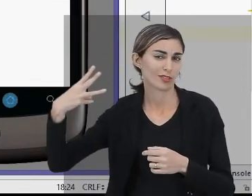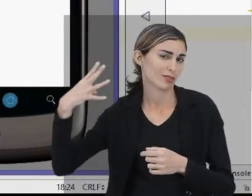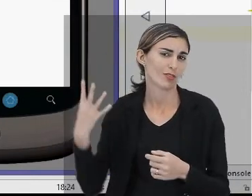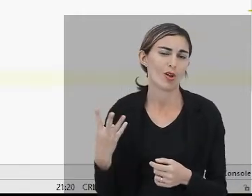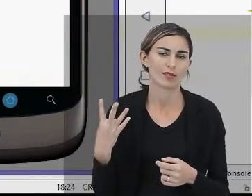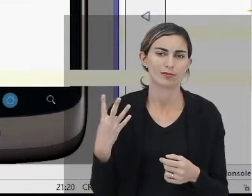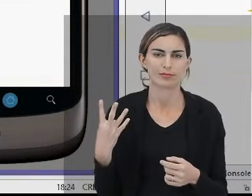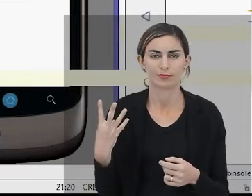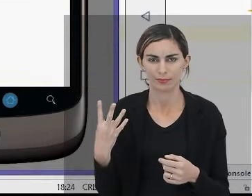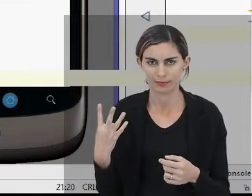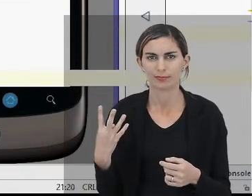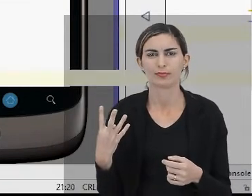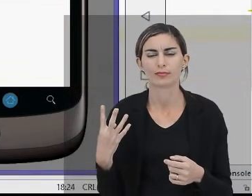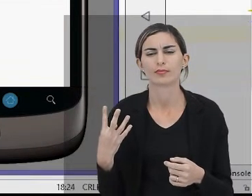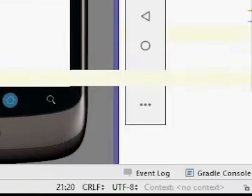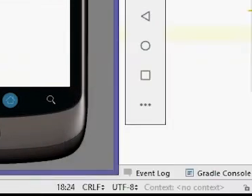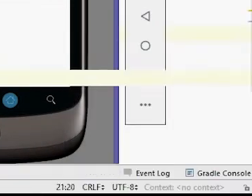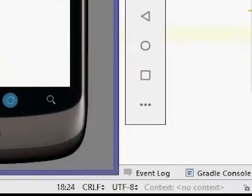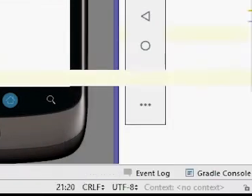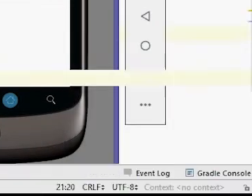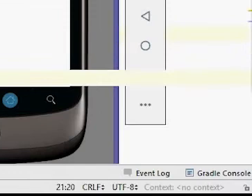4.